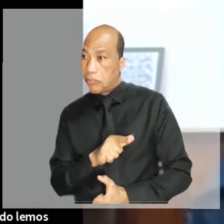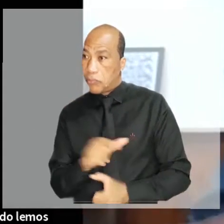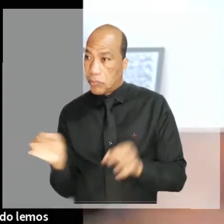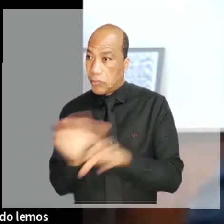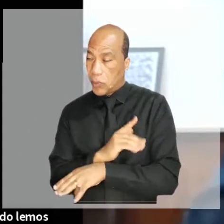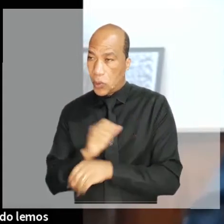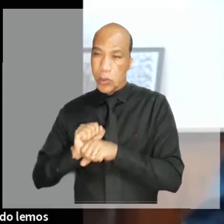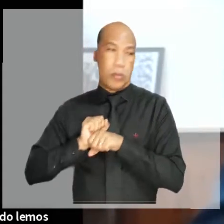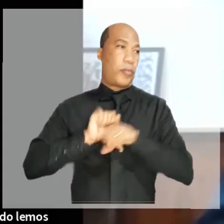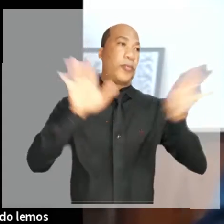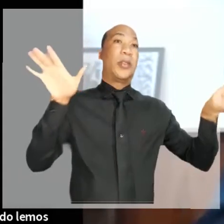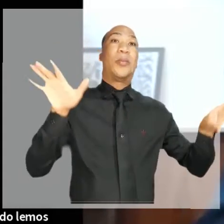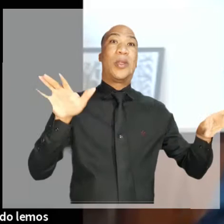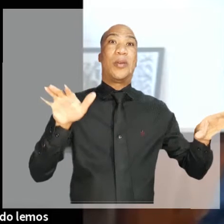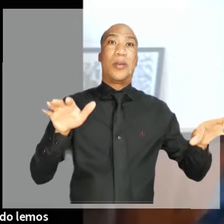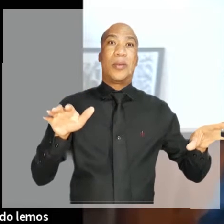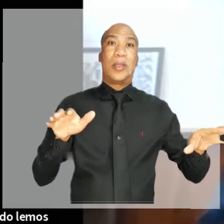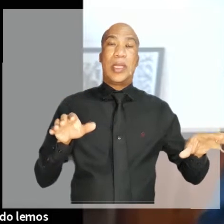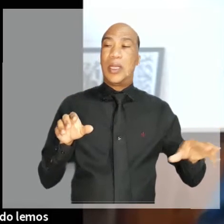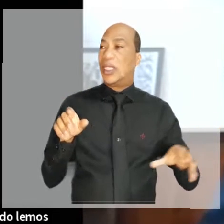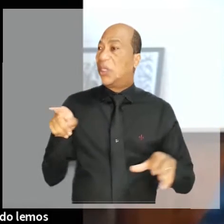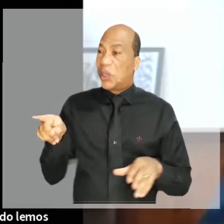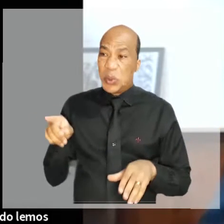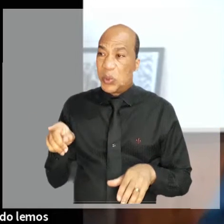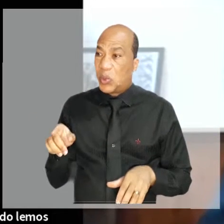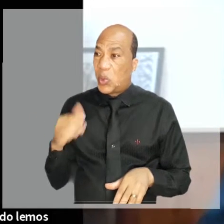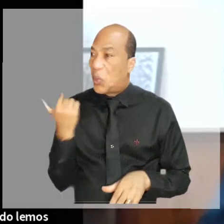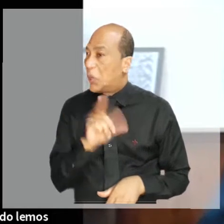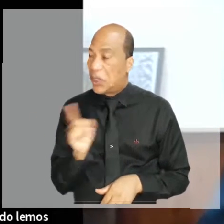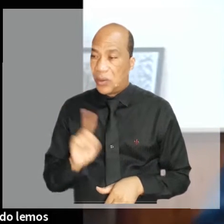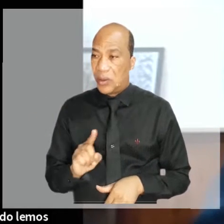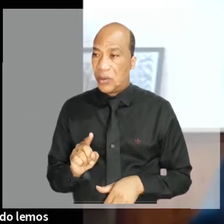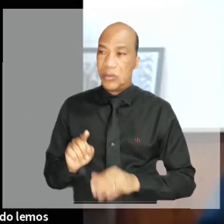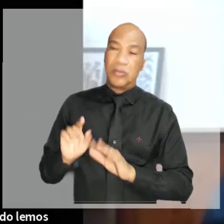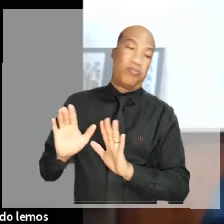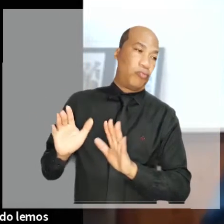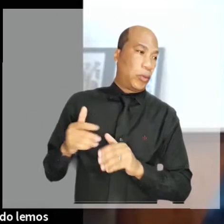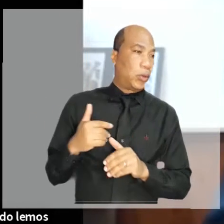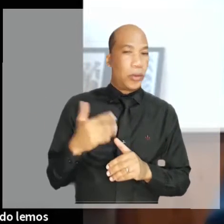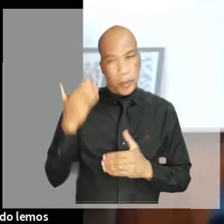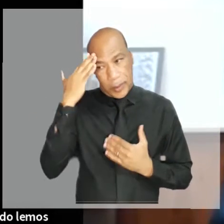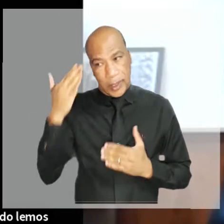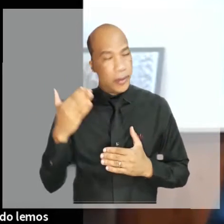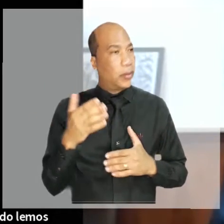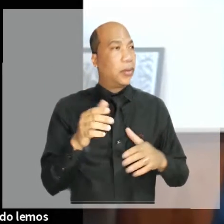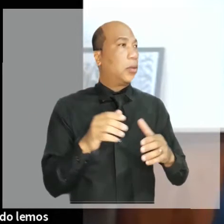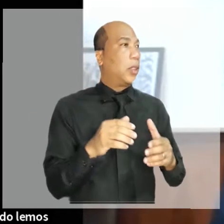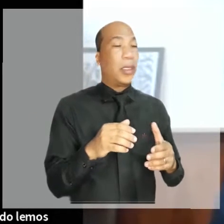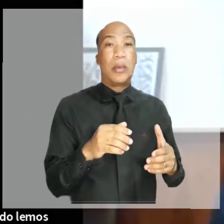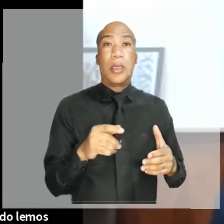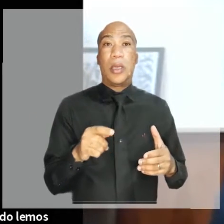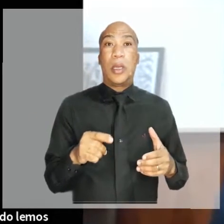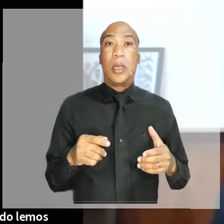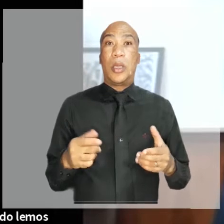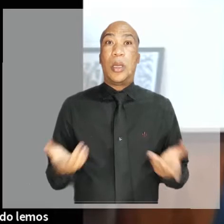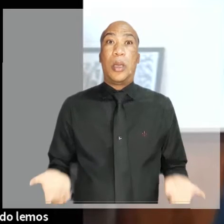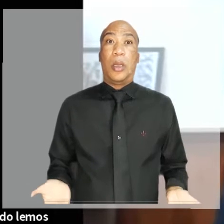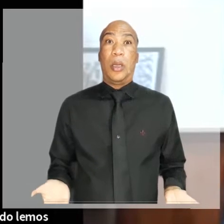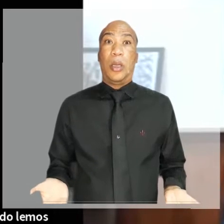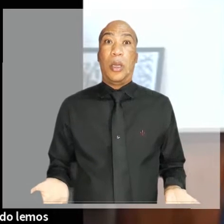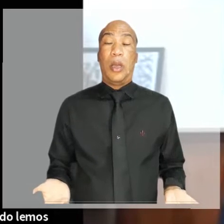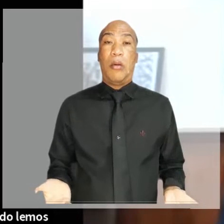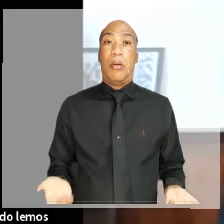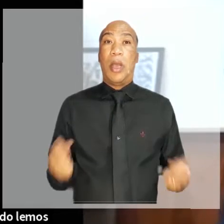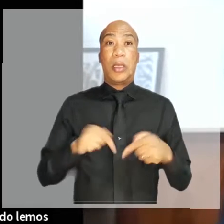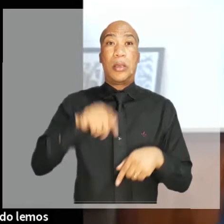que não dá certo, obviamente, é descontinuado, mas o que dá é nacionalizado. E de todos os poderes, eu acho que